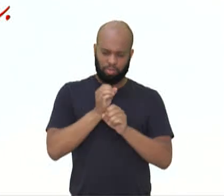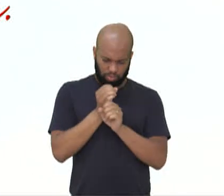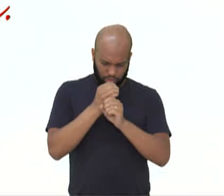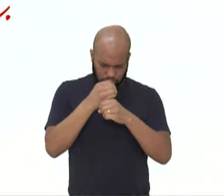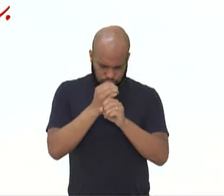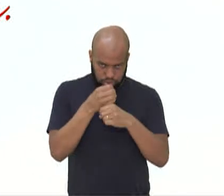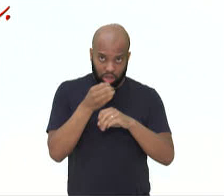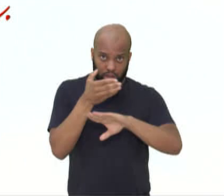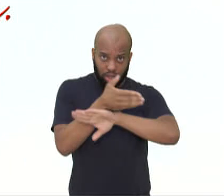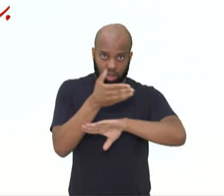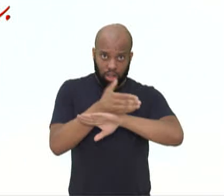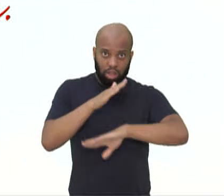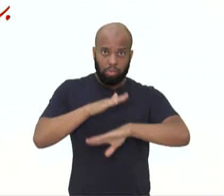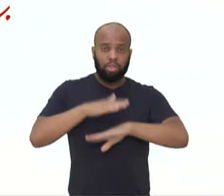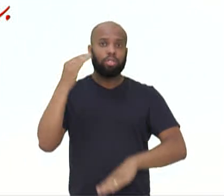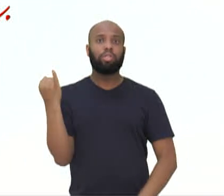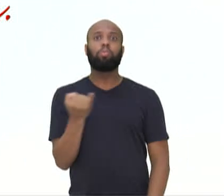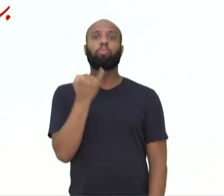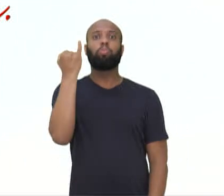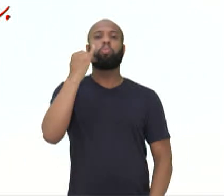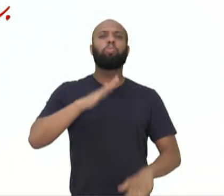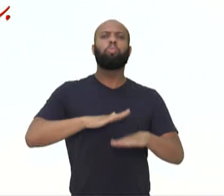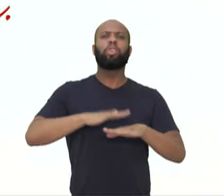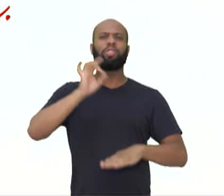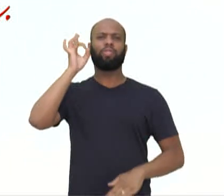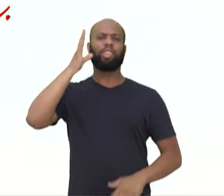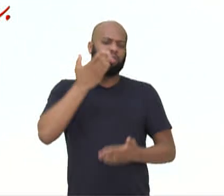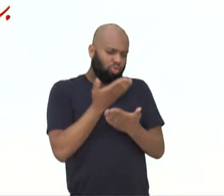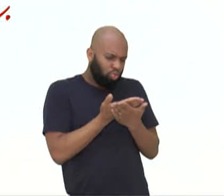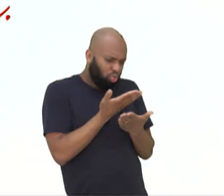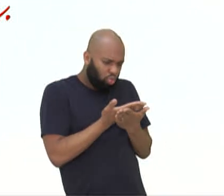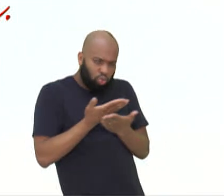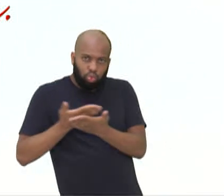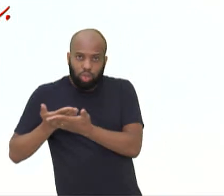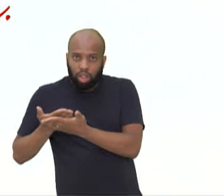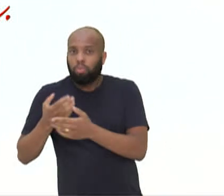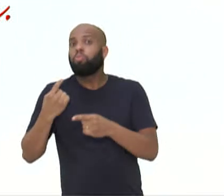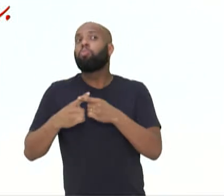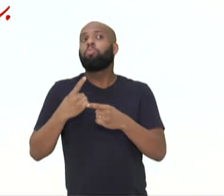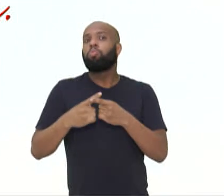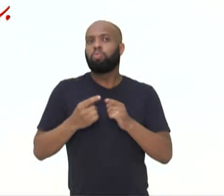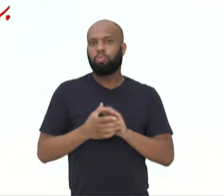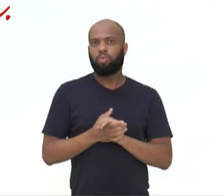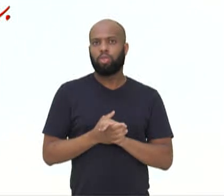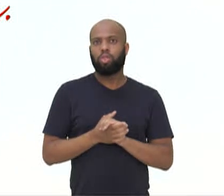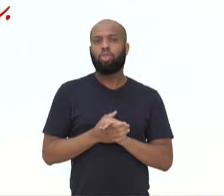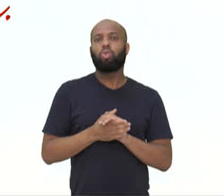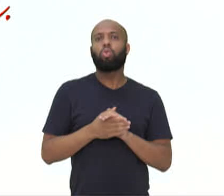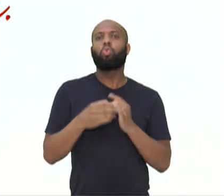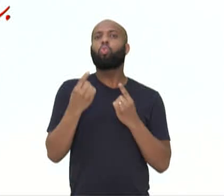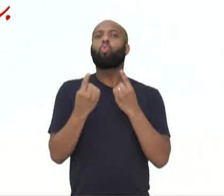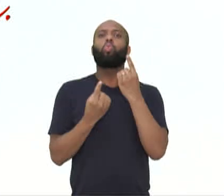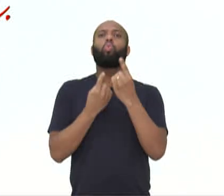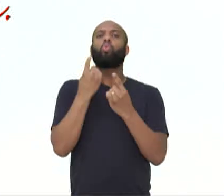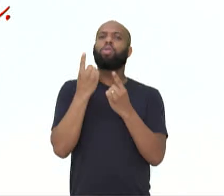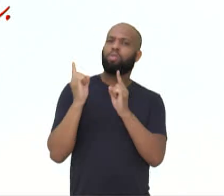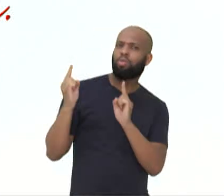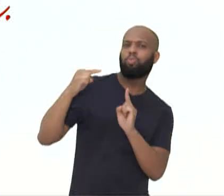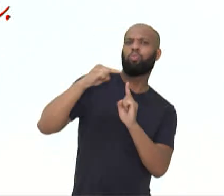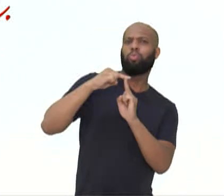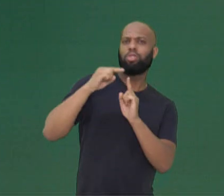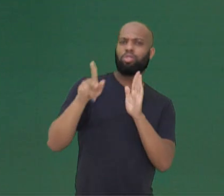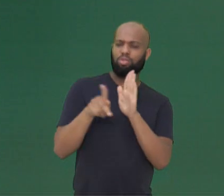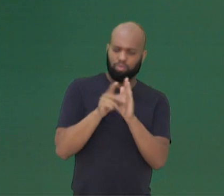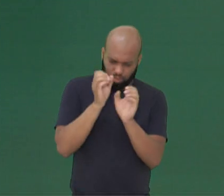microscópios é importante para facilitar diversos estudos? Então, qual é a função desse instrumento